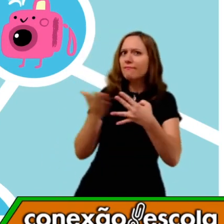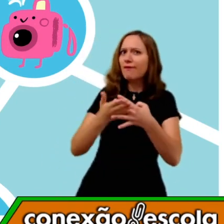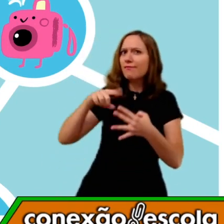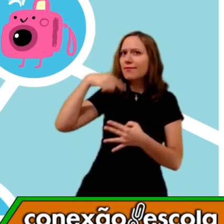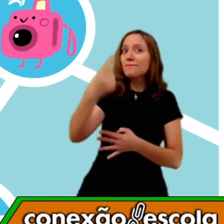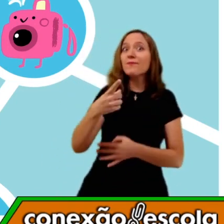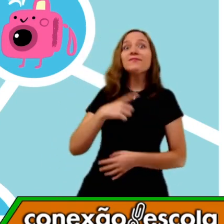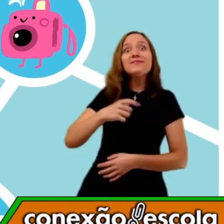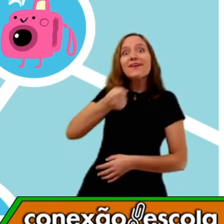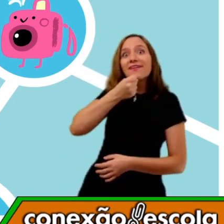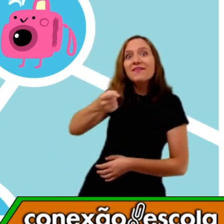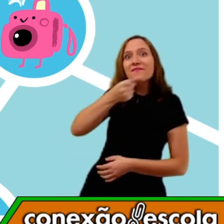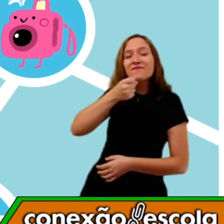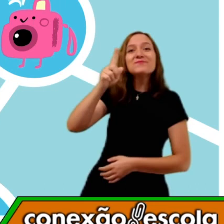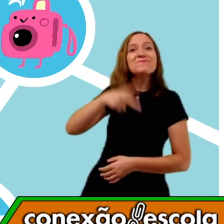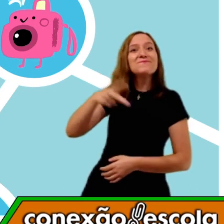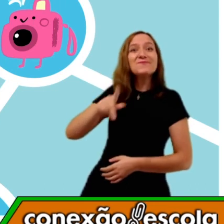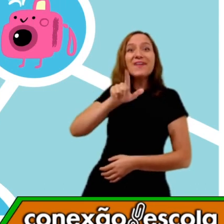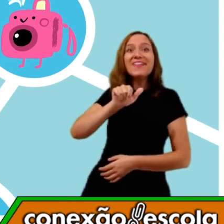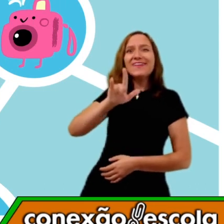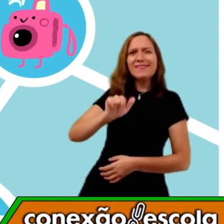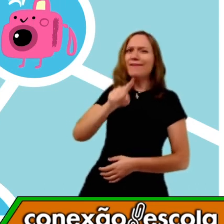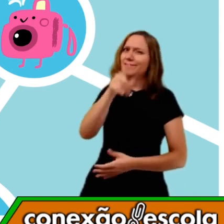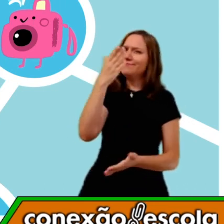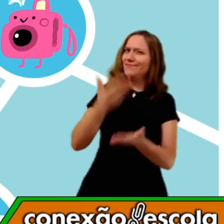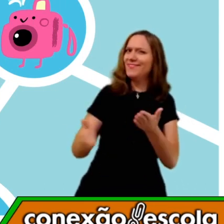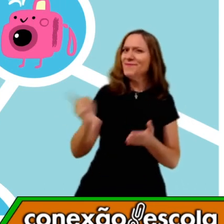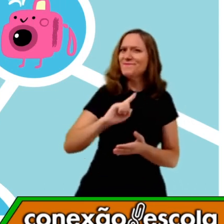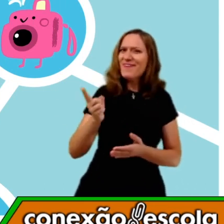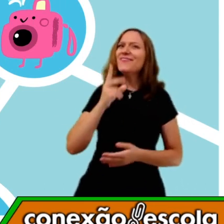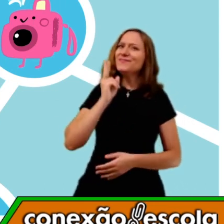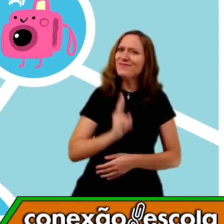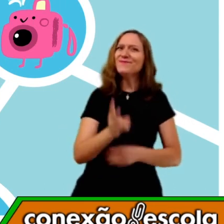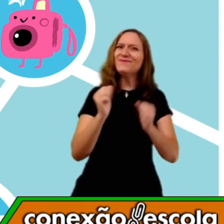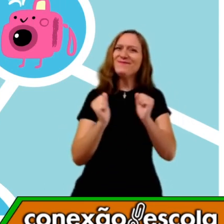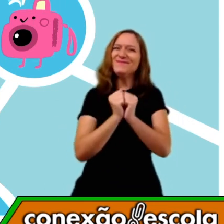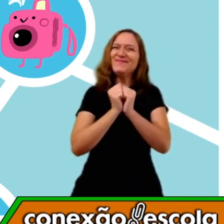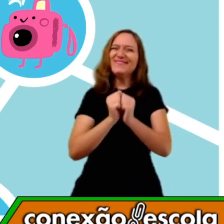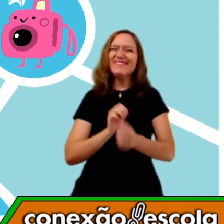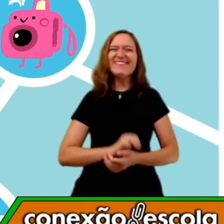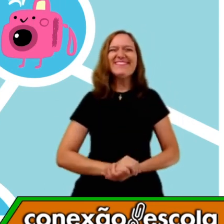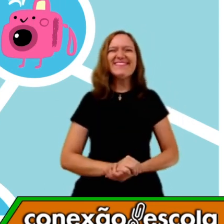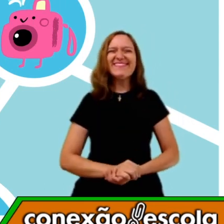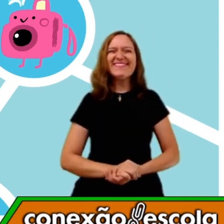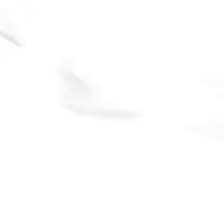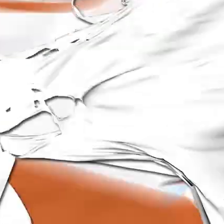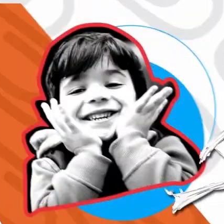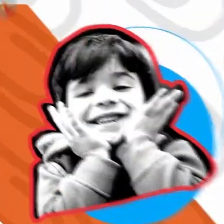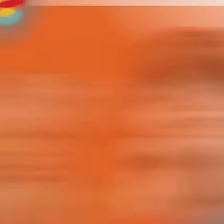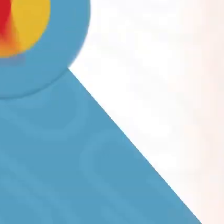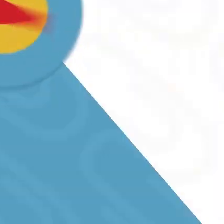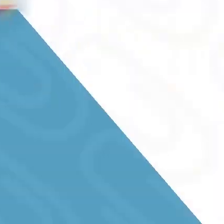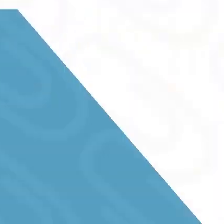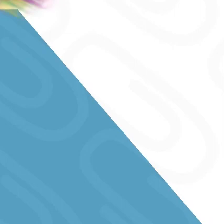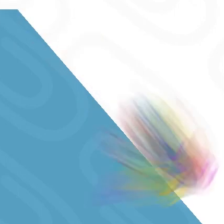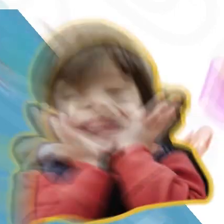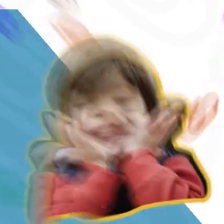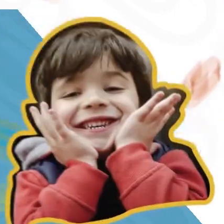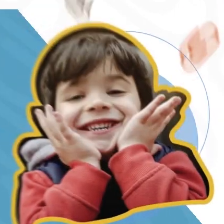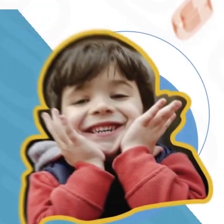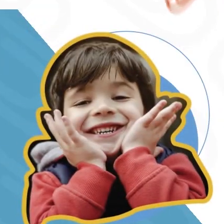temos uma entrevista controle vai perder Claro que não né não sai daí E aí